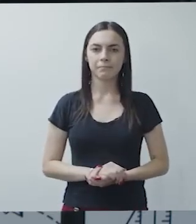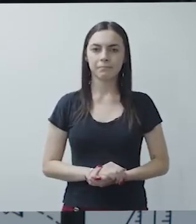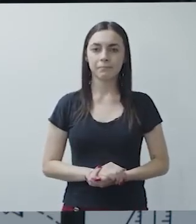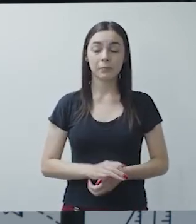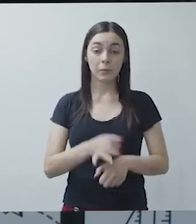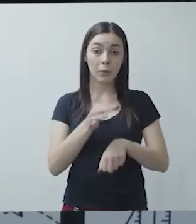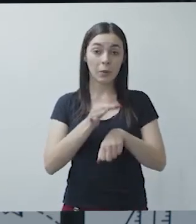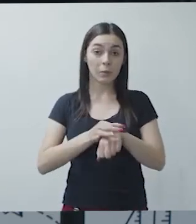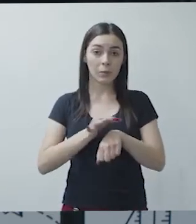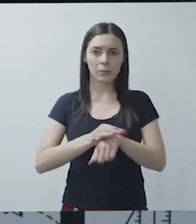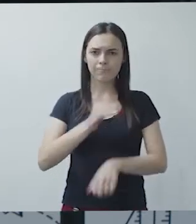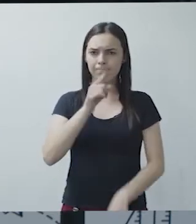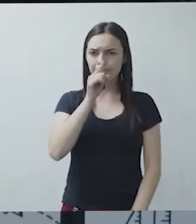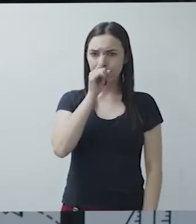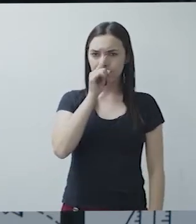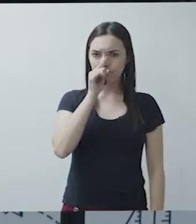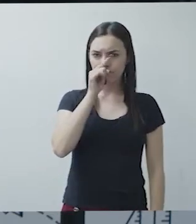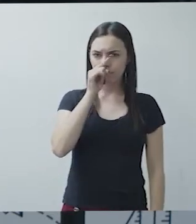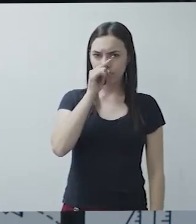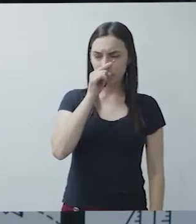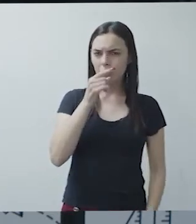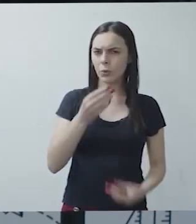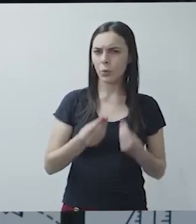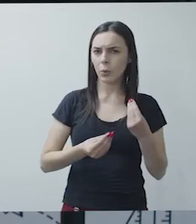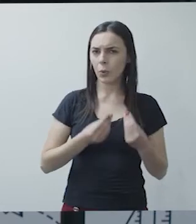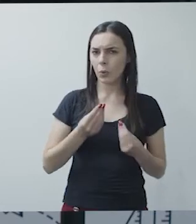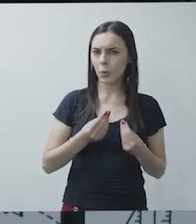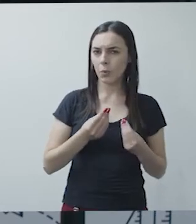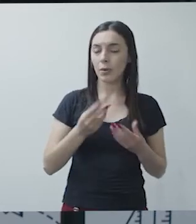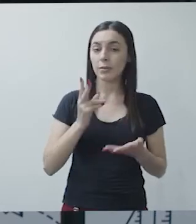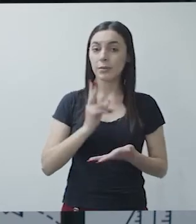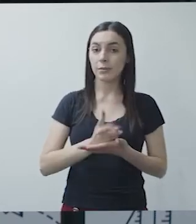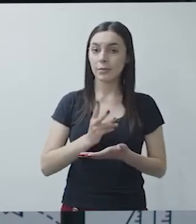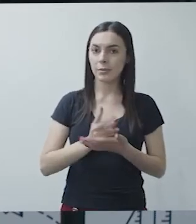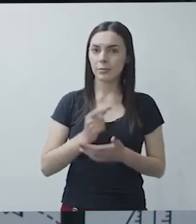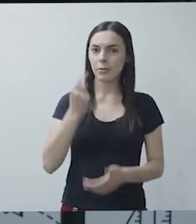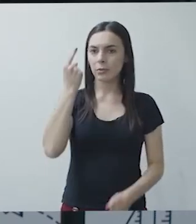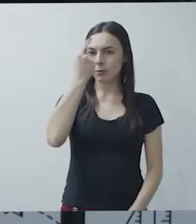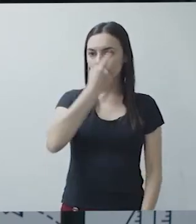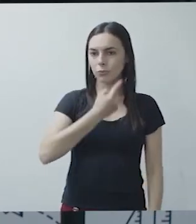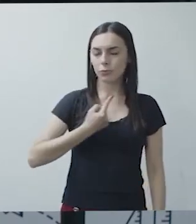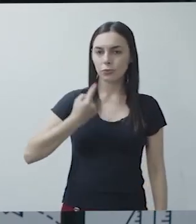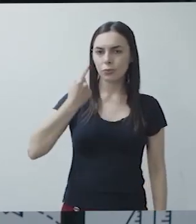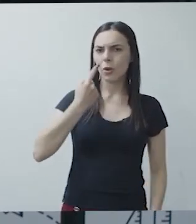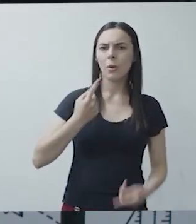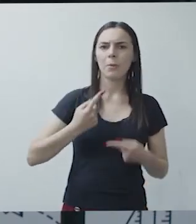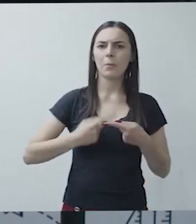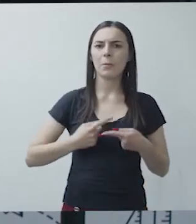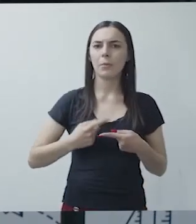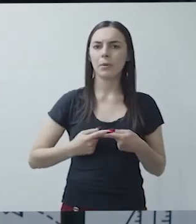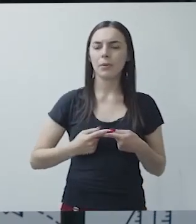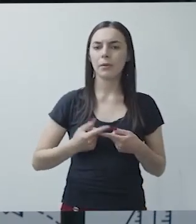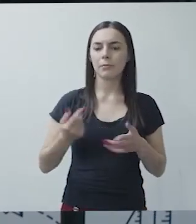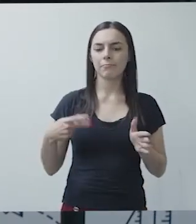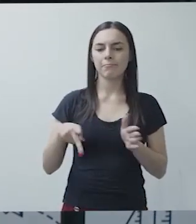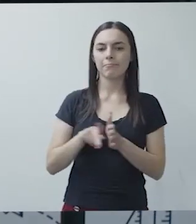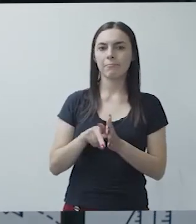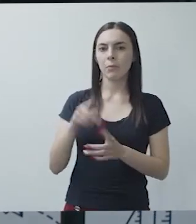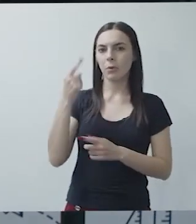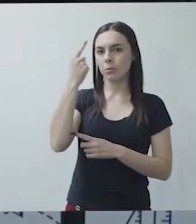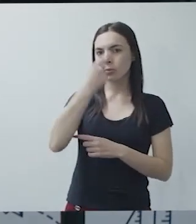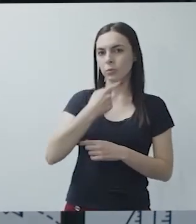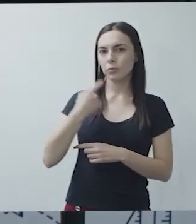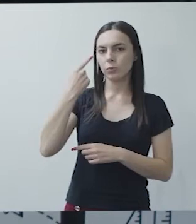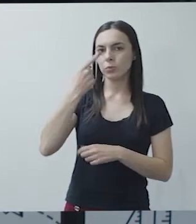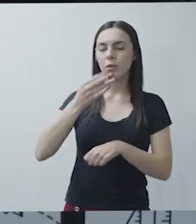do relógio, ele sempre vai sentido horário. Nós falamos isso porque vem do relógio, né, sentido